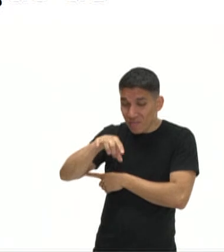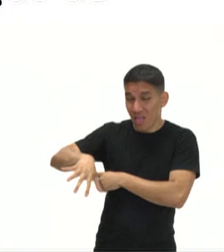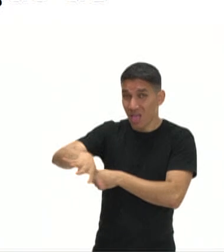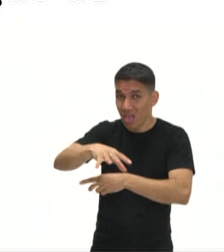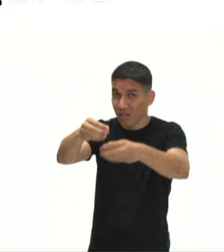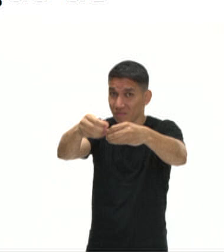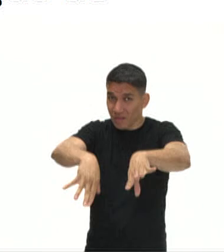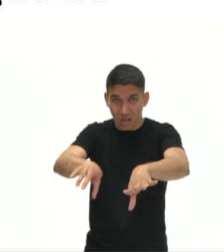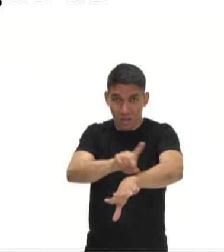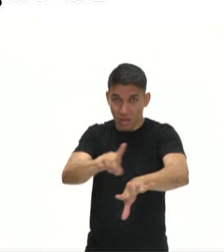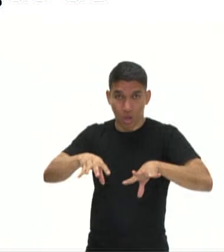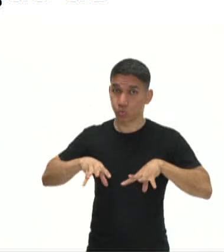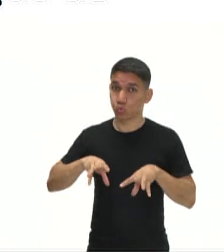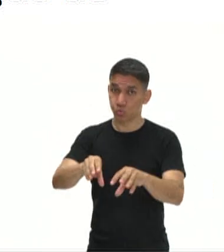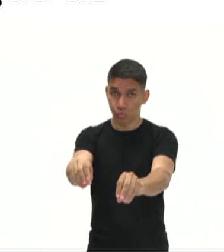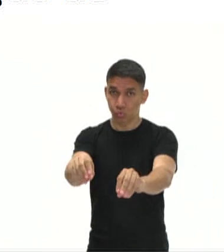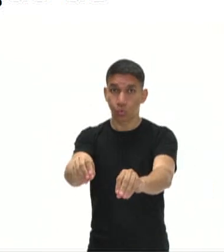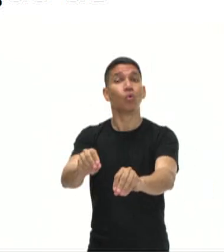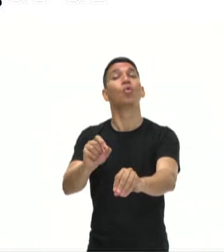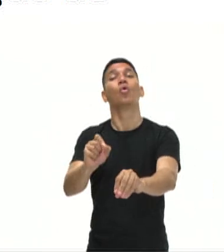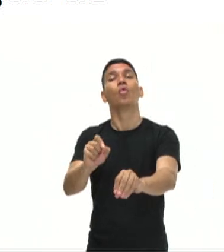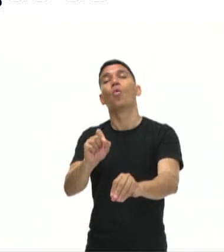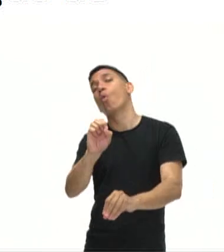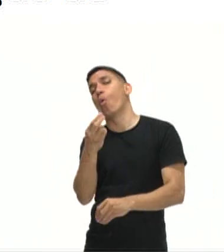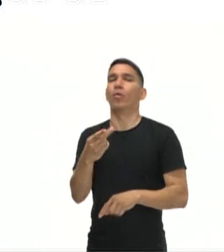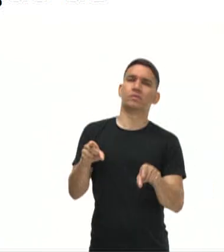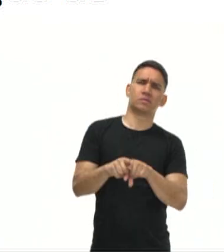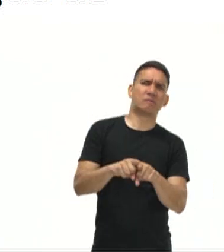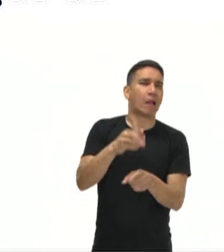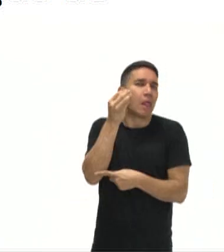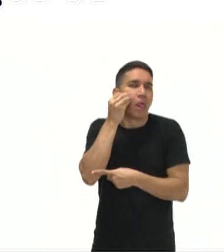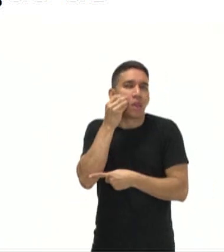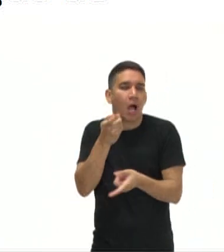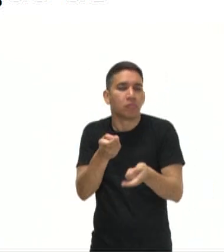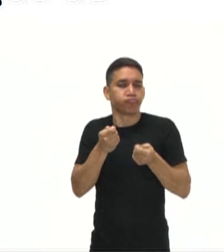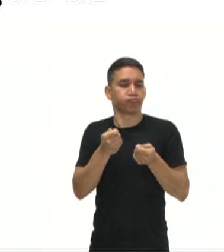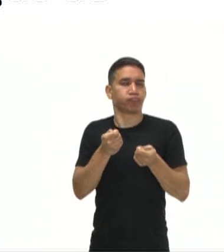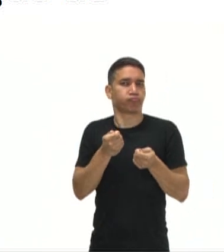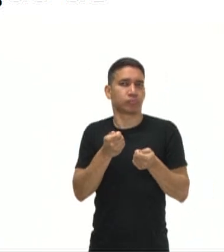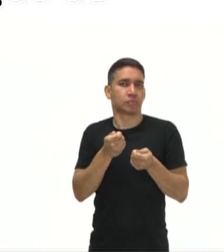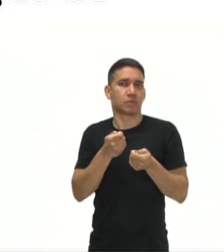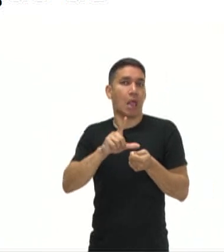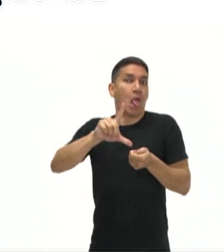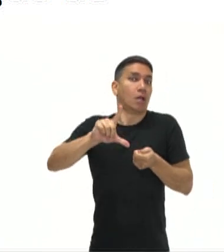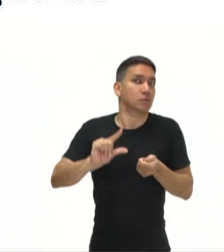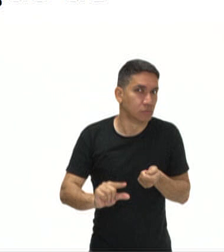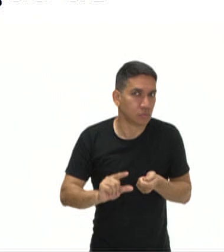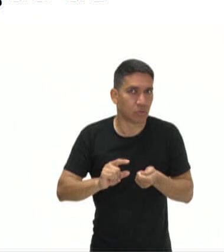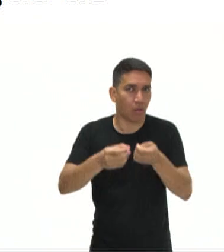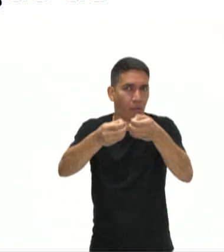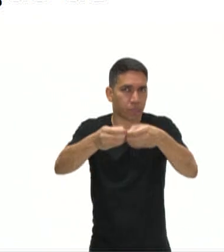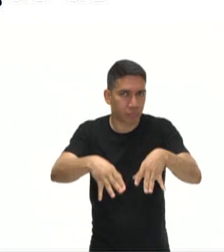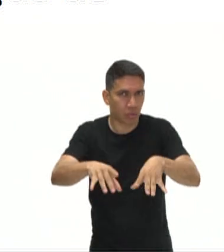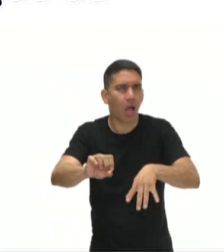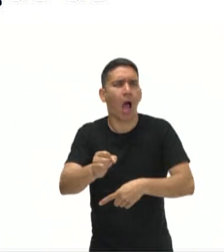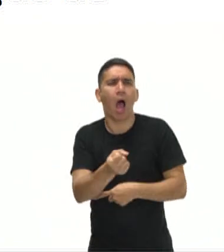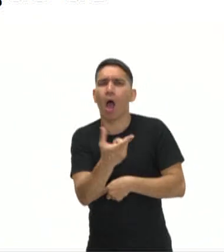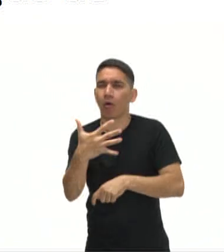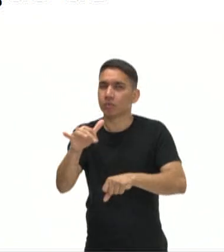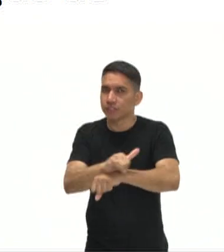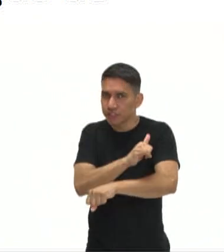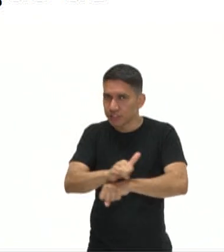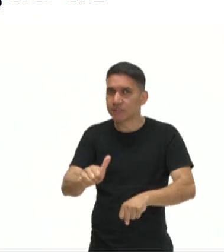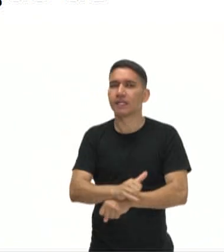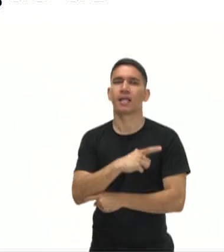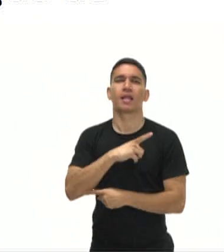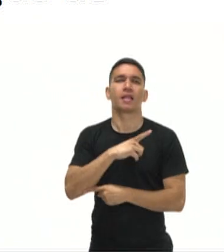degradação, essa destruição do solo, ou pelo menos para contê-la e amenizá-la, existem algumas técnicas